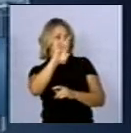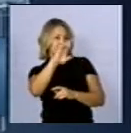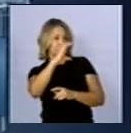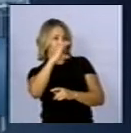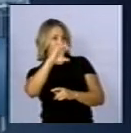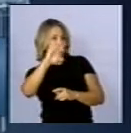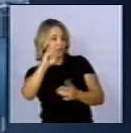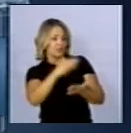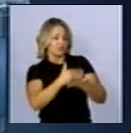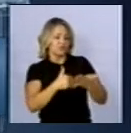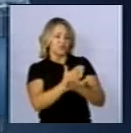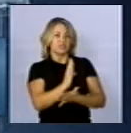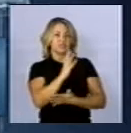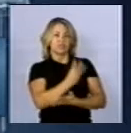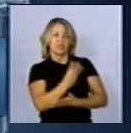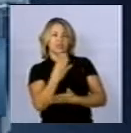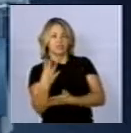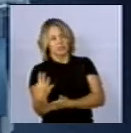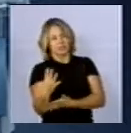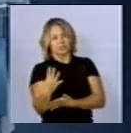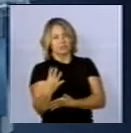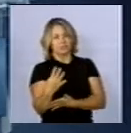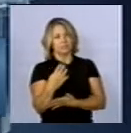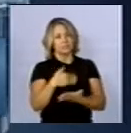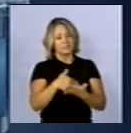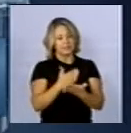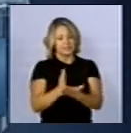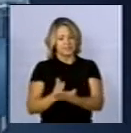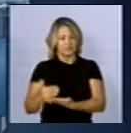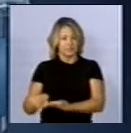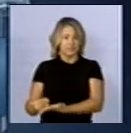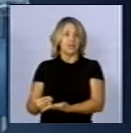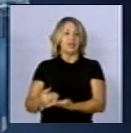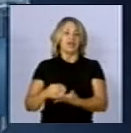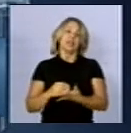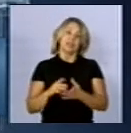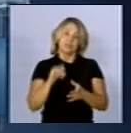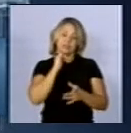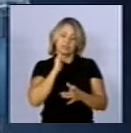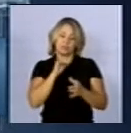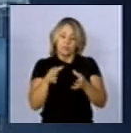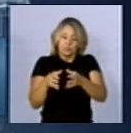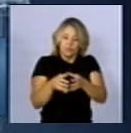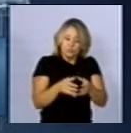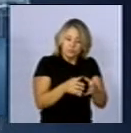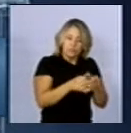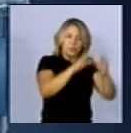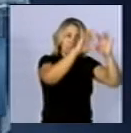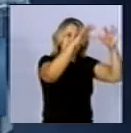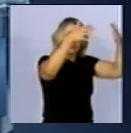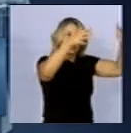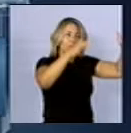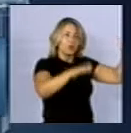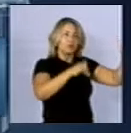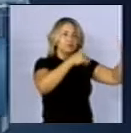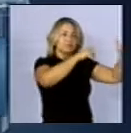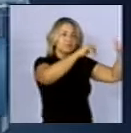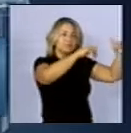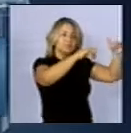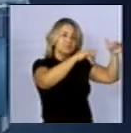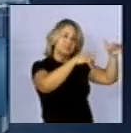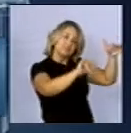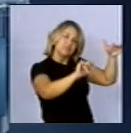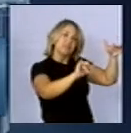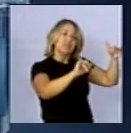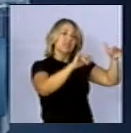por TRS por qu significa isso na prática é que os elementos geradores de campo magnético que são